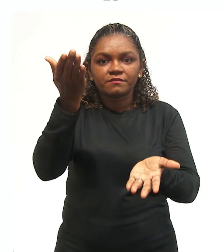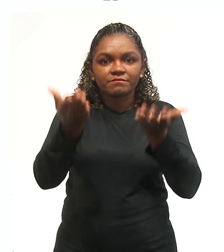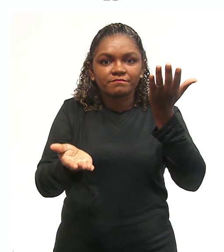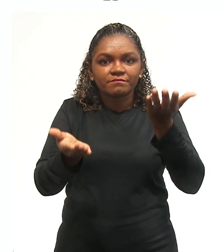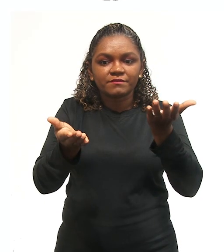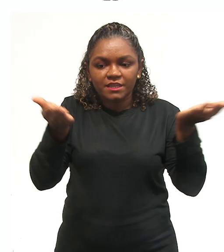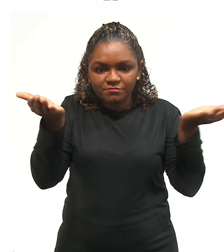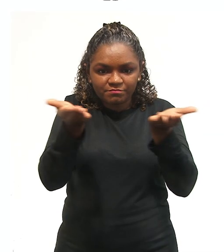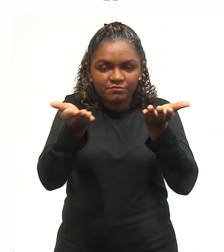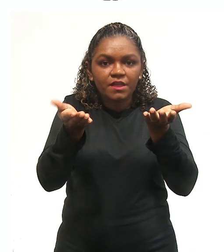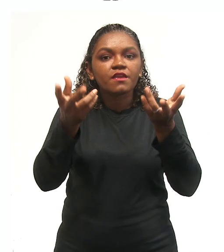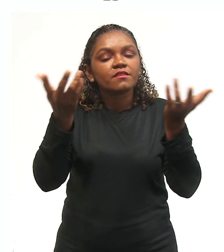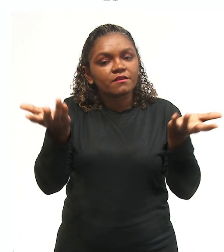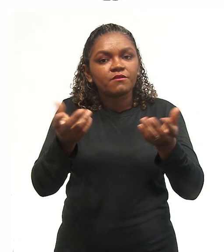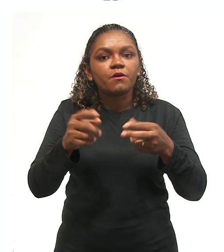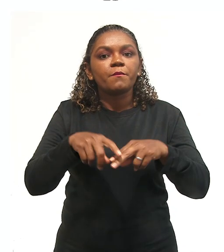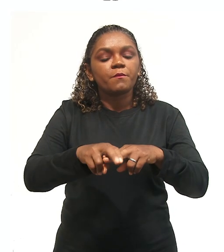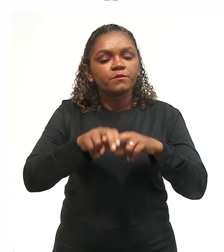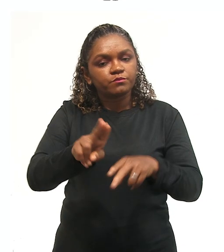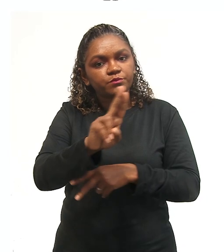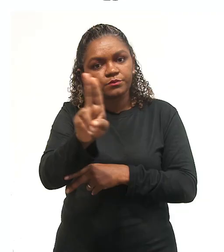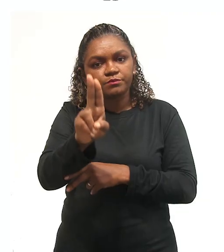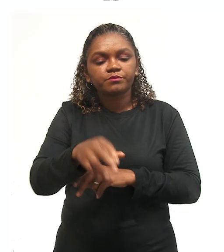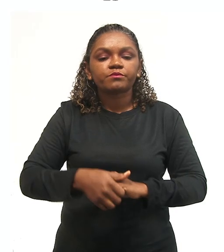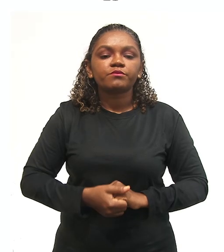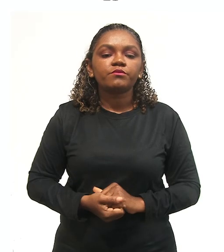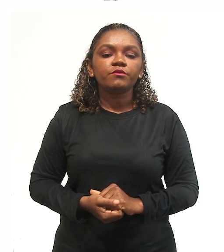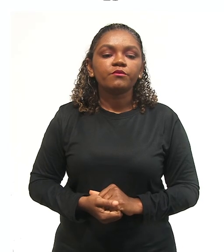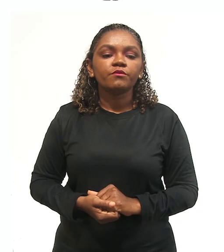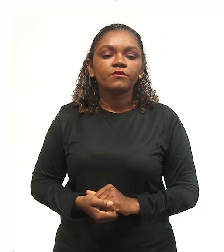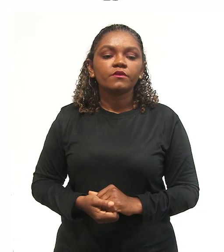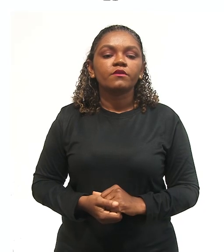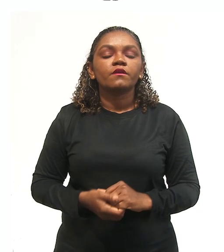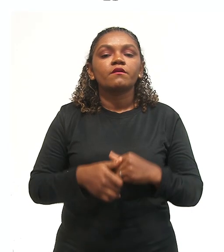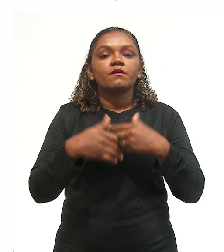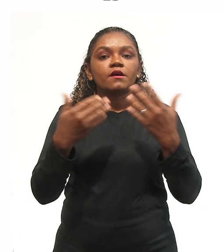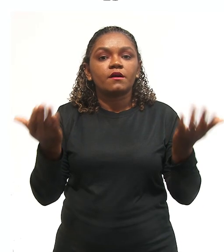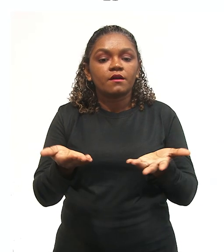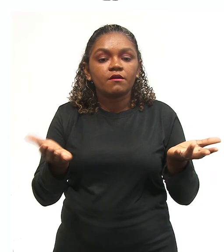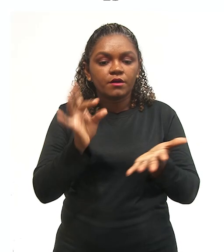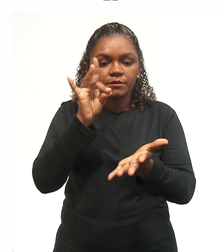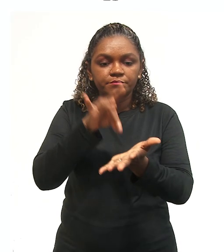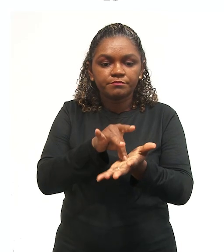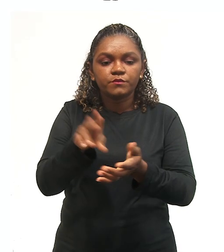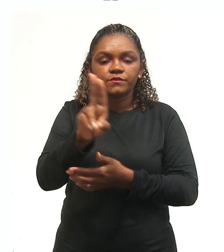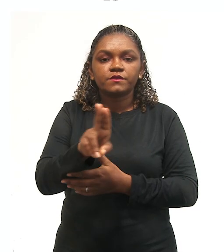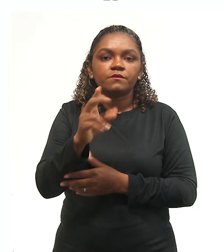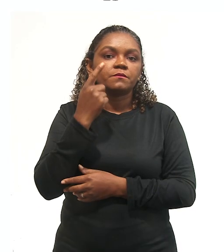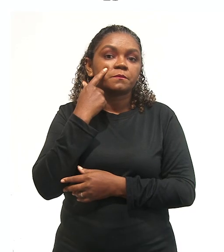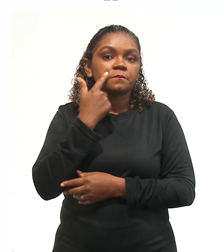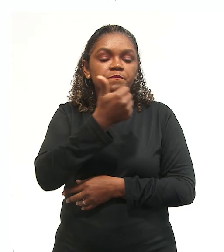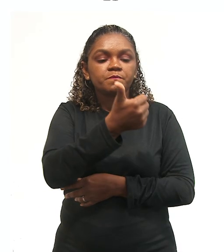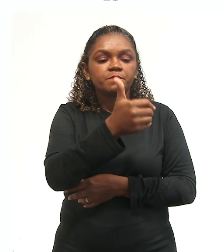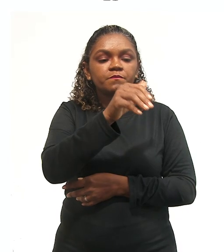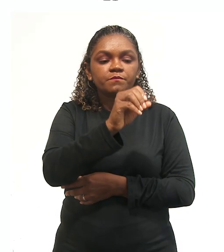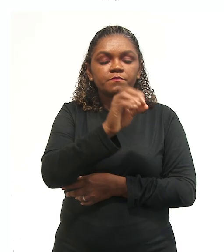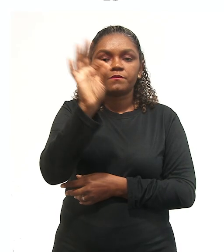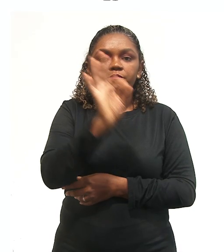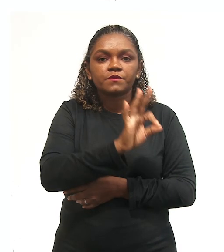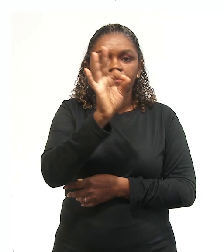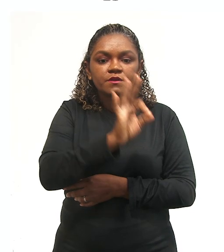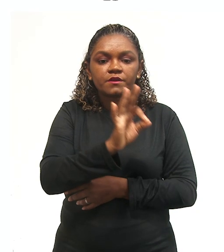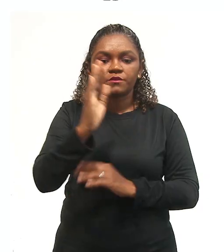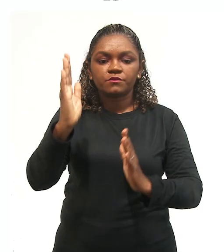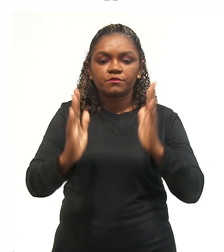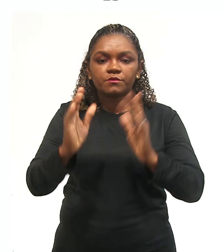taxas equivalentes, né? Aqui eu trago para você um exemplo prático. Olha, 10%